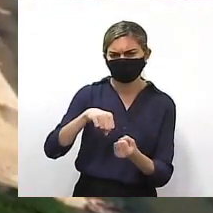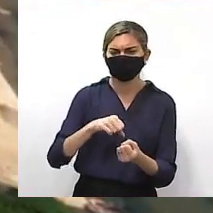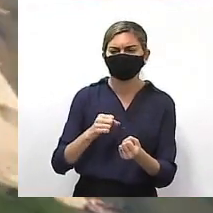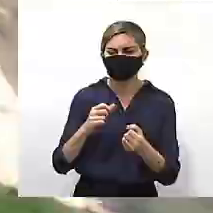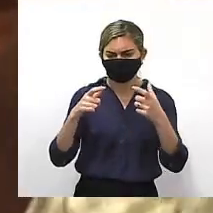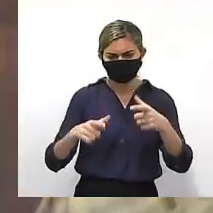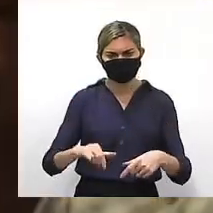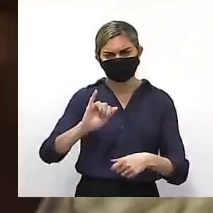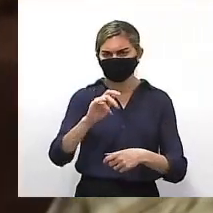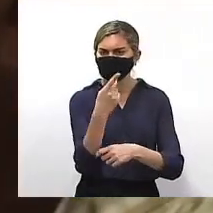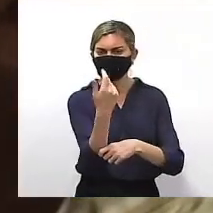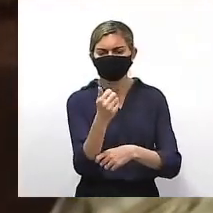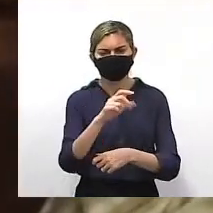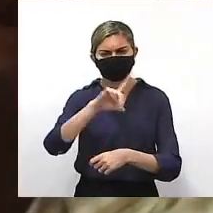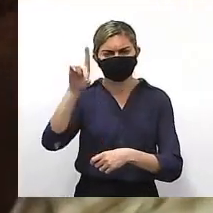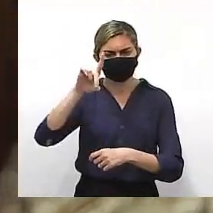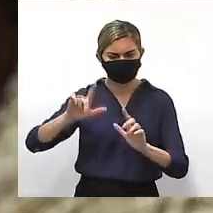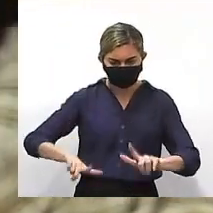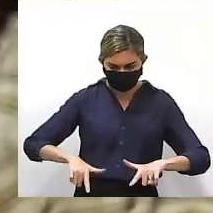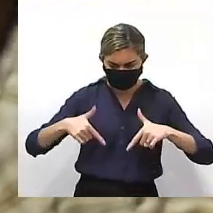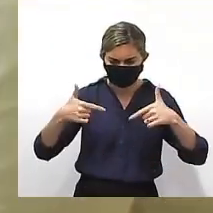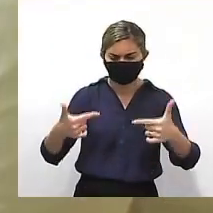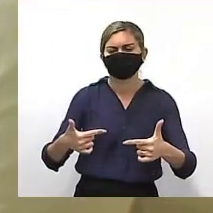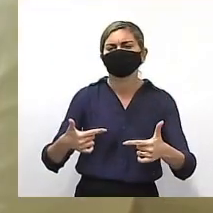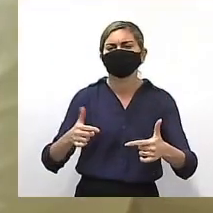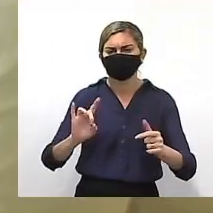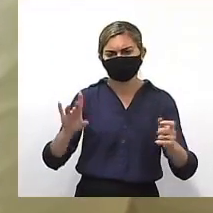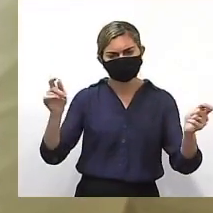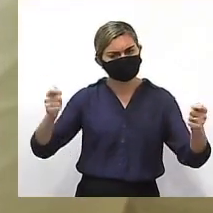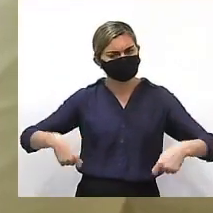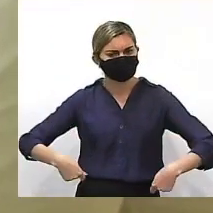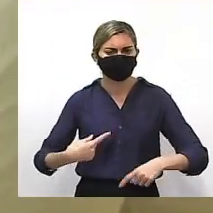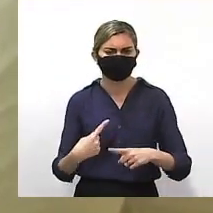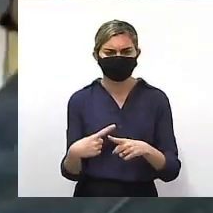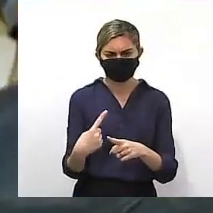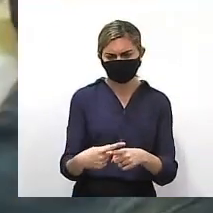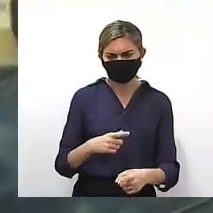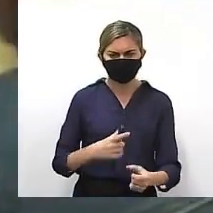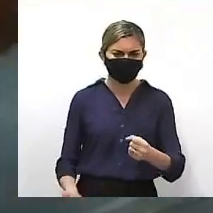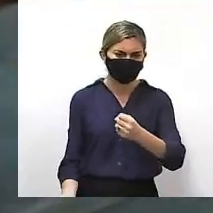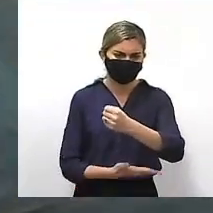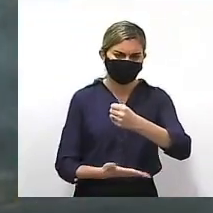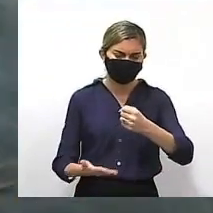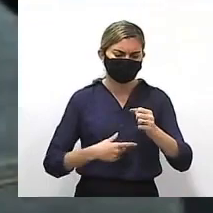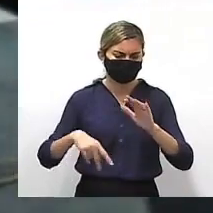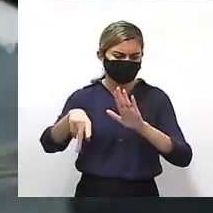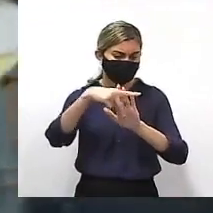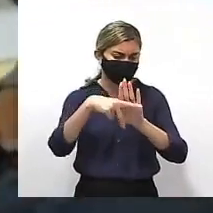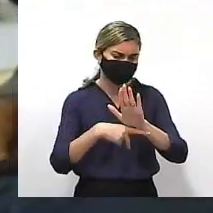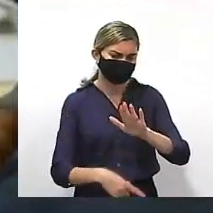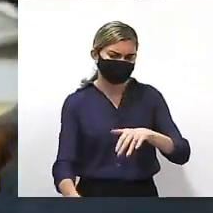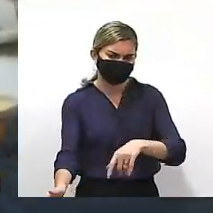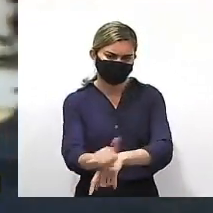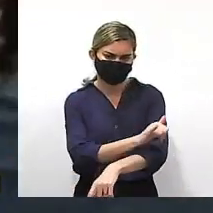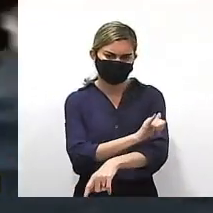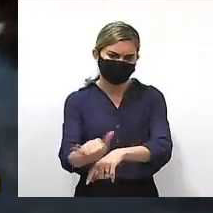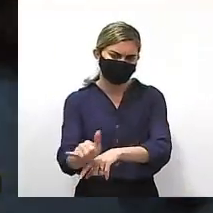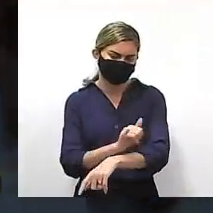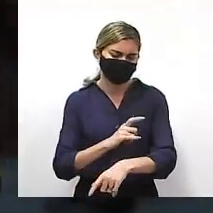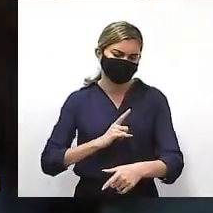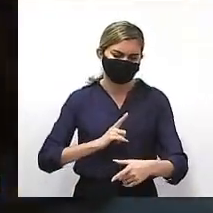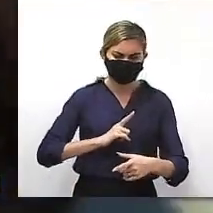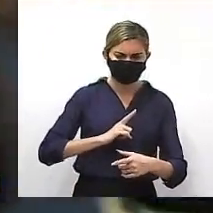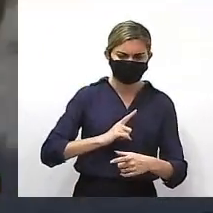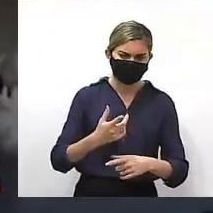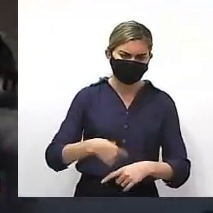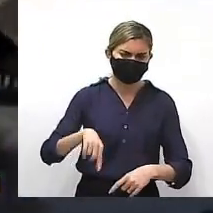Deus. Essas ações apenas são possíveis porque têm base em um planejamento estratégico que envolve a